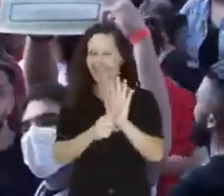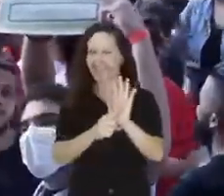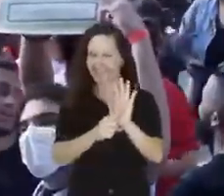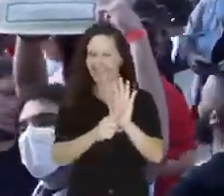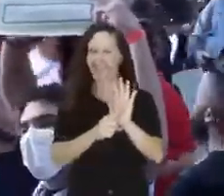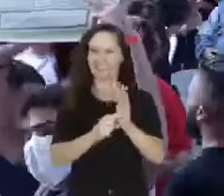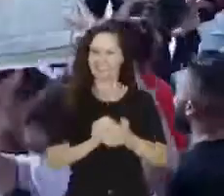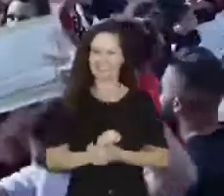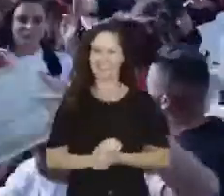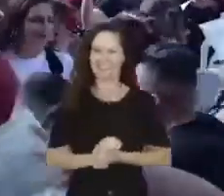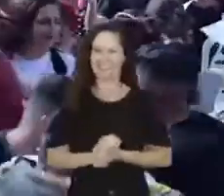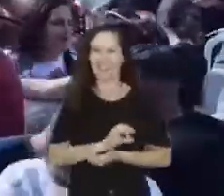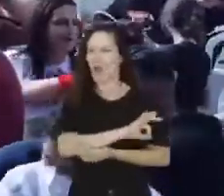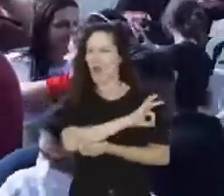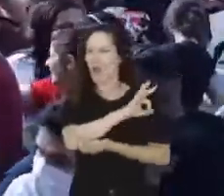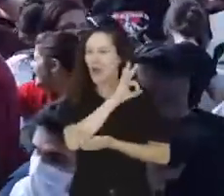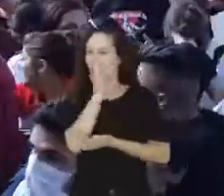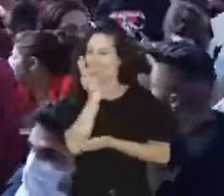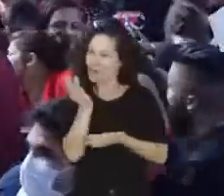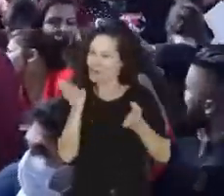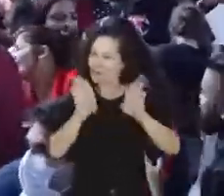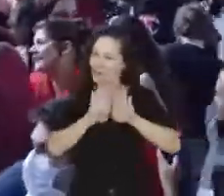Boa, fechou.